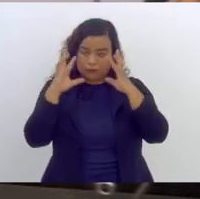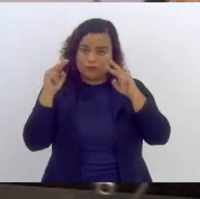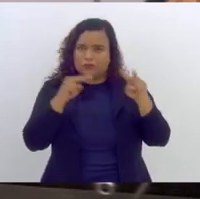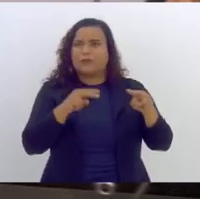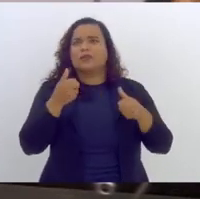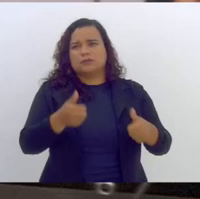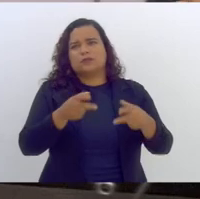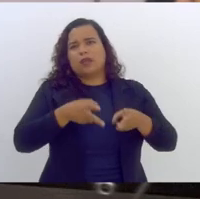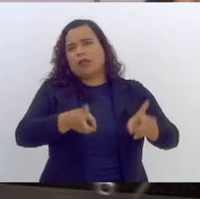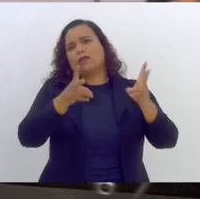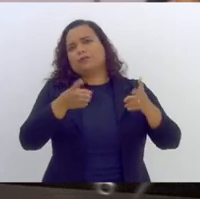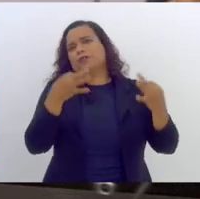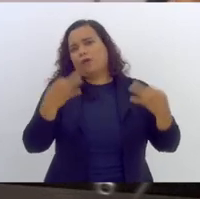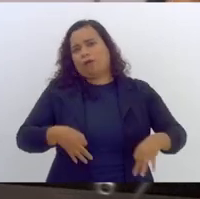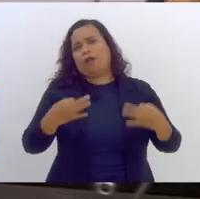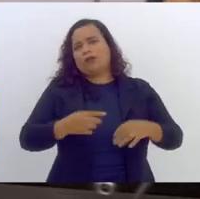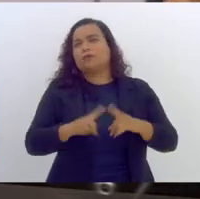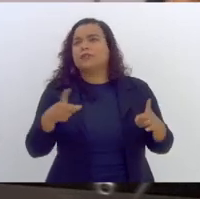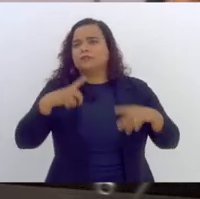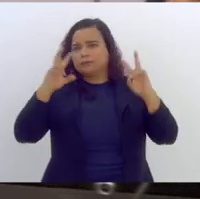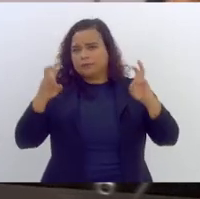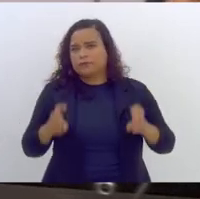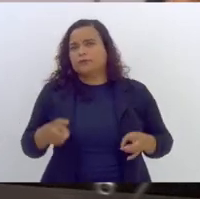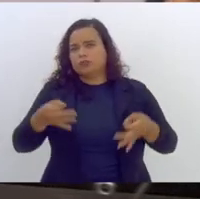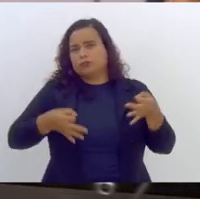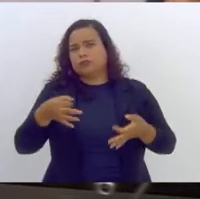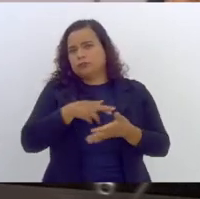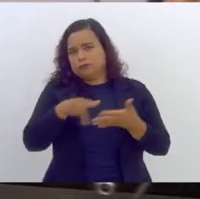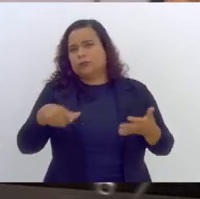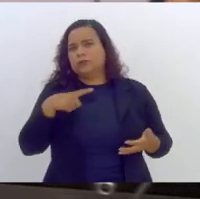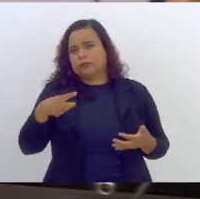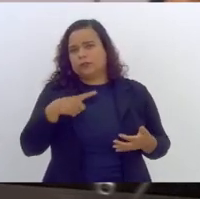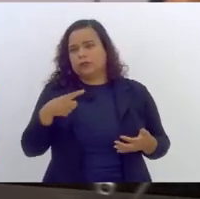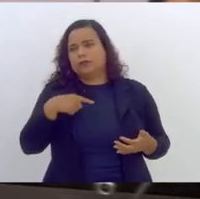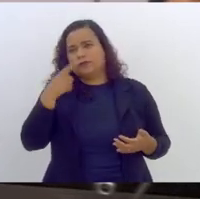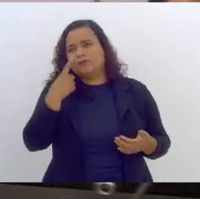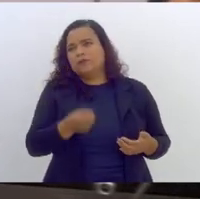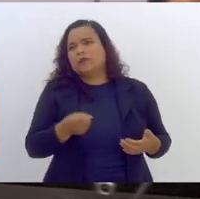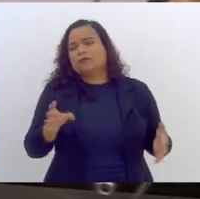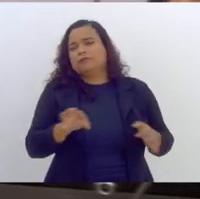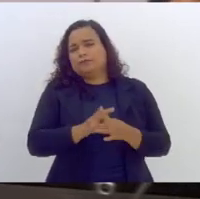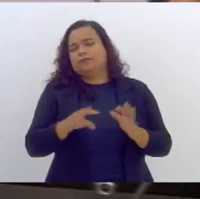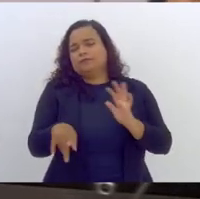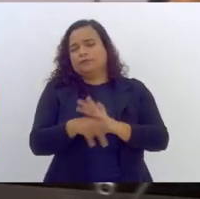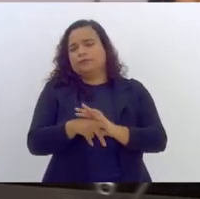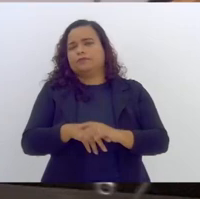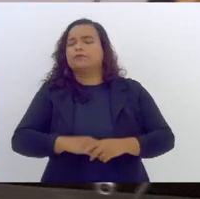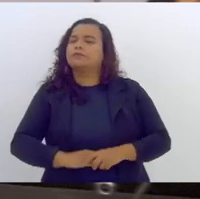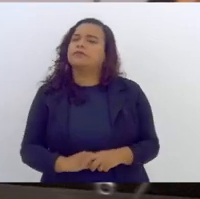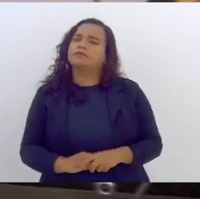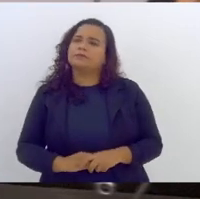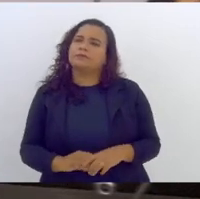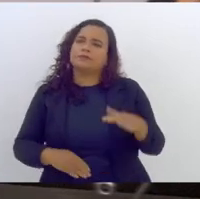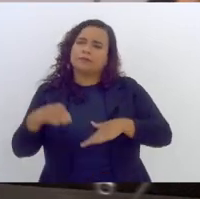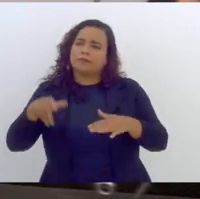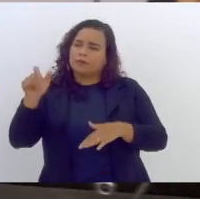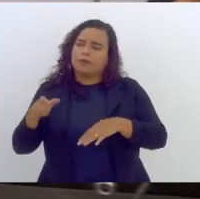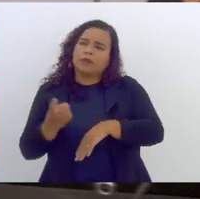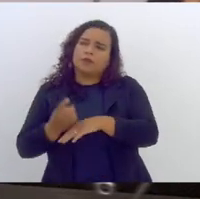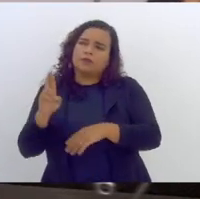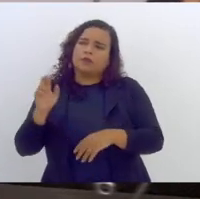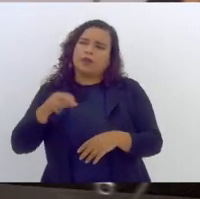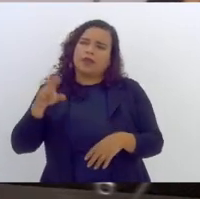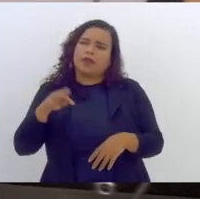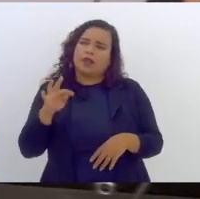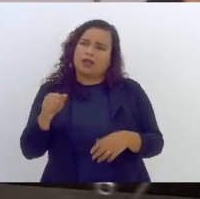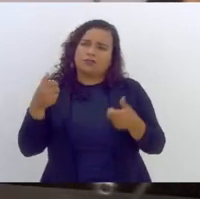benevolente mas a gente tem essas questões jurídicas aí para compor não é talvez a Doutora Renata gostaria